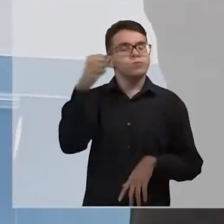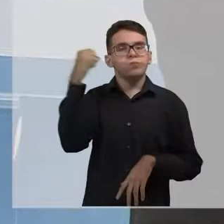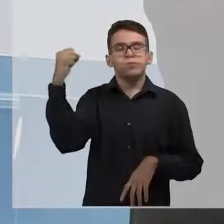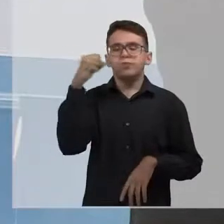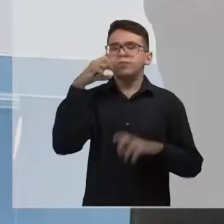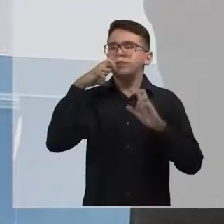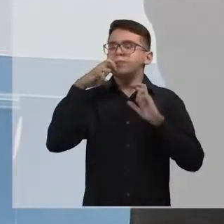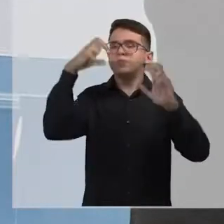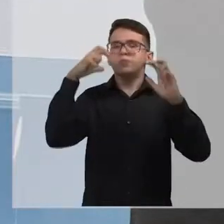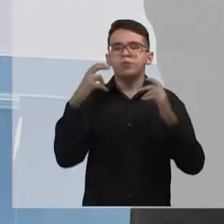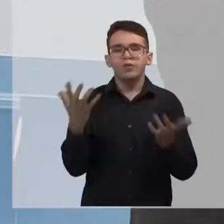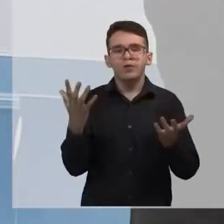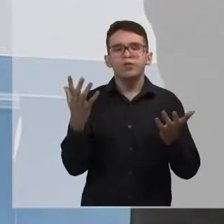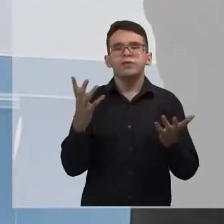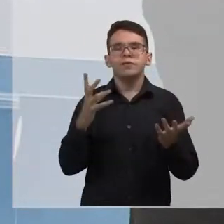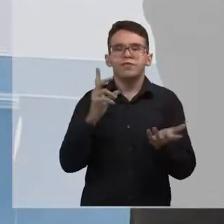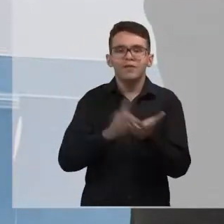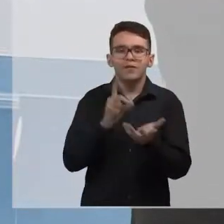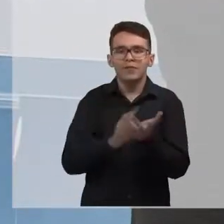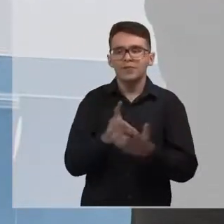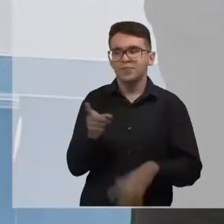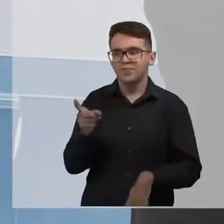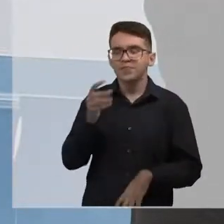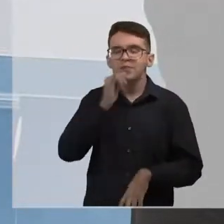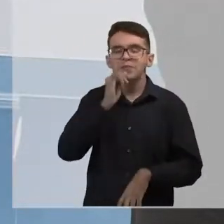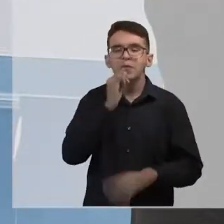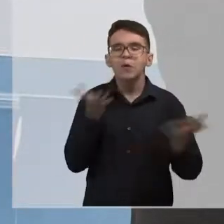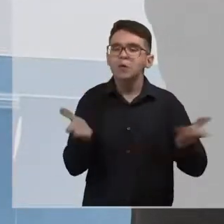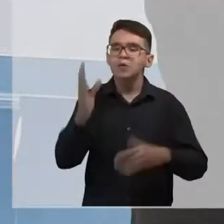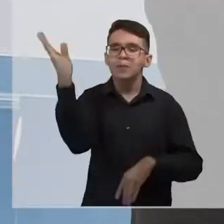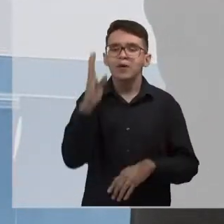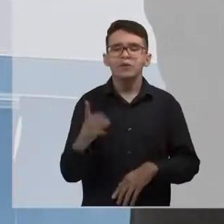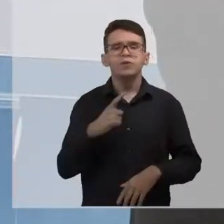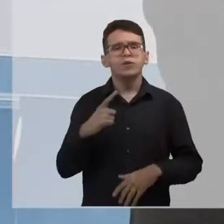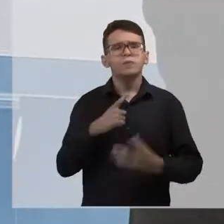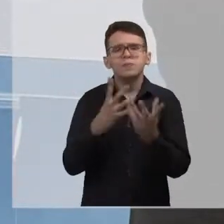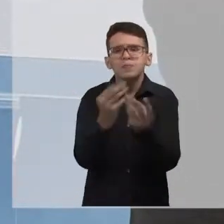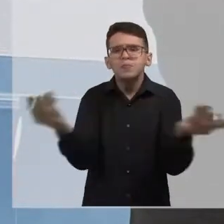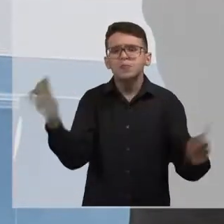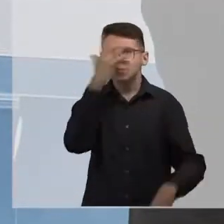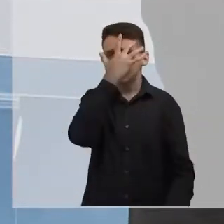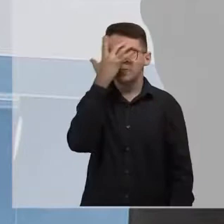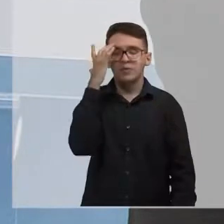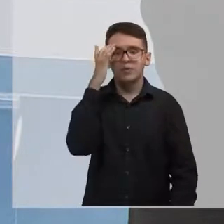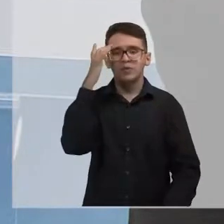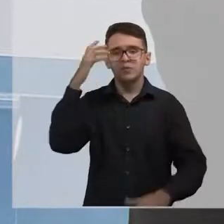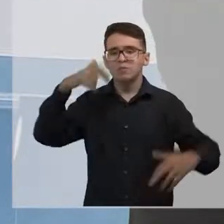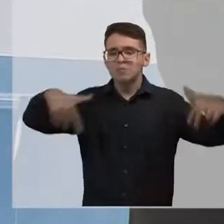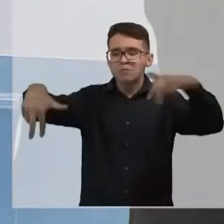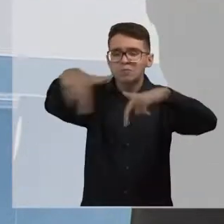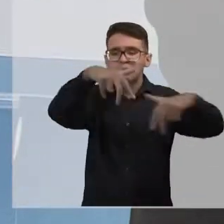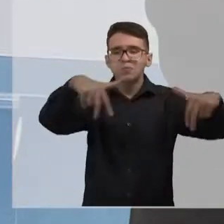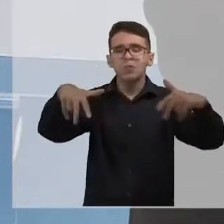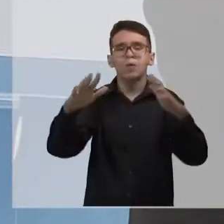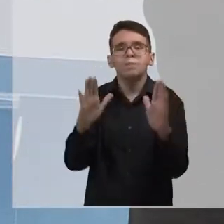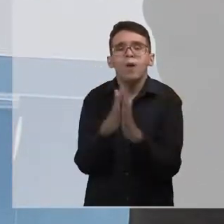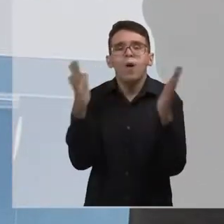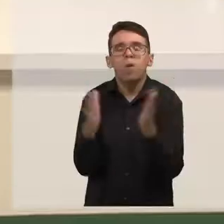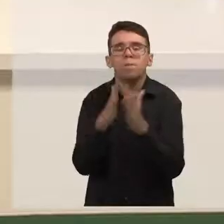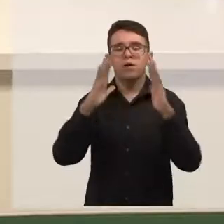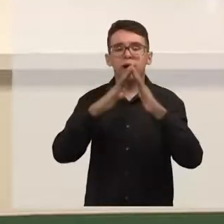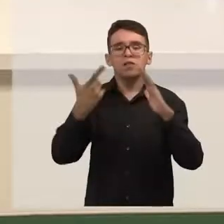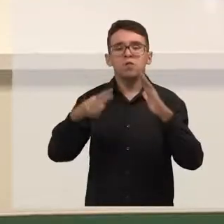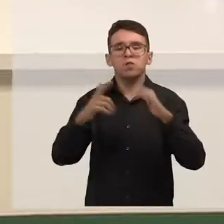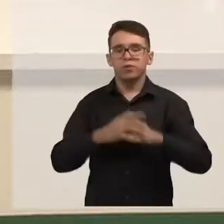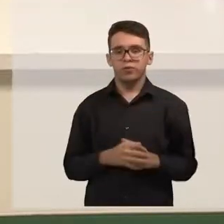Gritantes. O Brasil tem uma quantidade de hoje de moradores de rua que não é normal. E viciado de crack. Não é normal. E